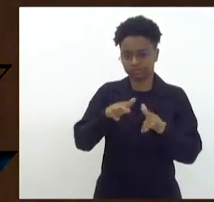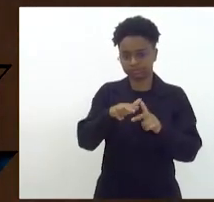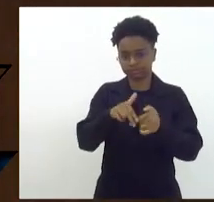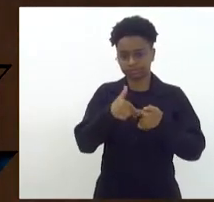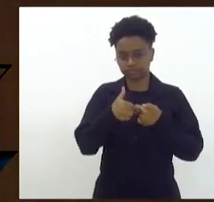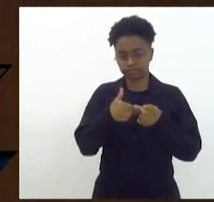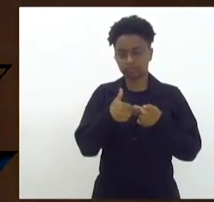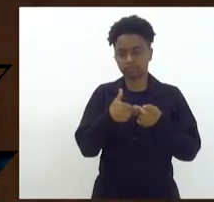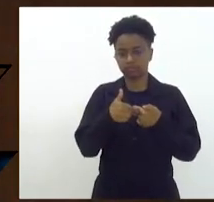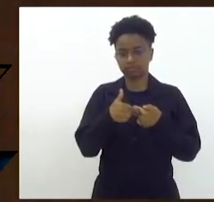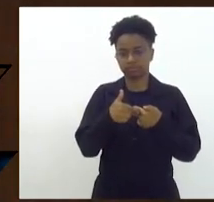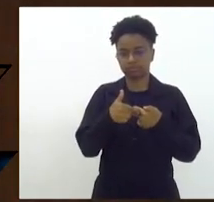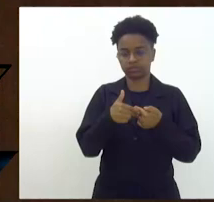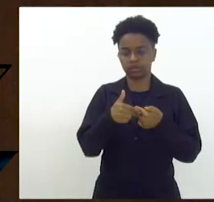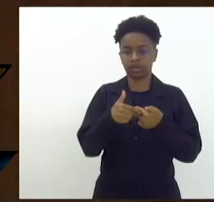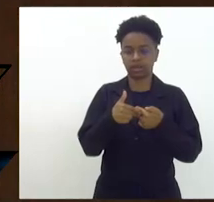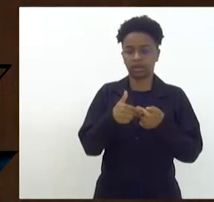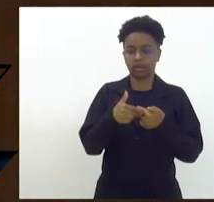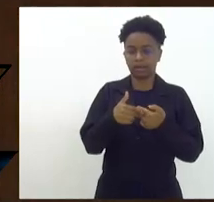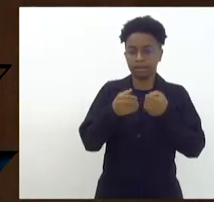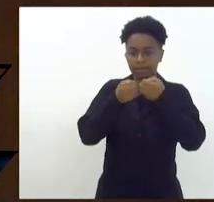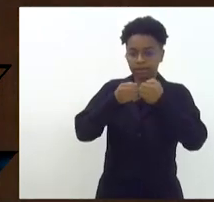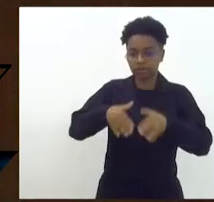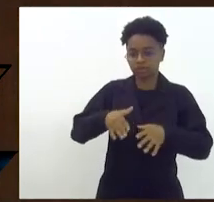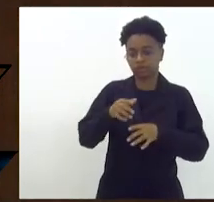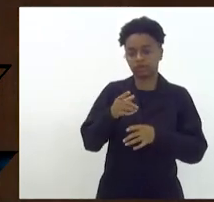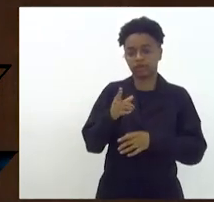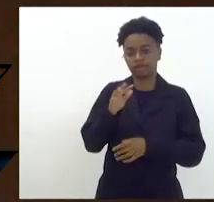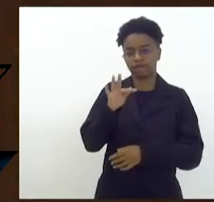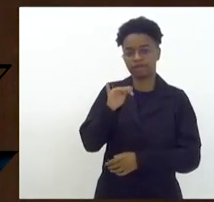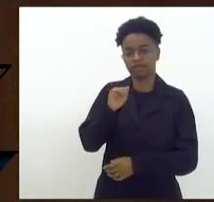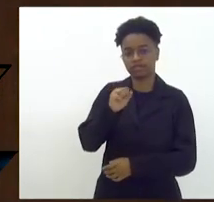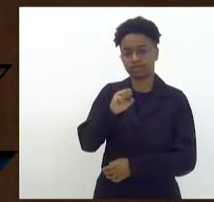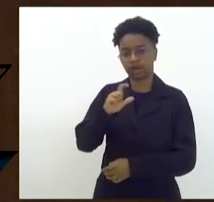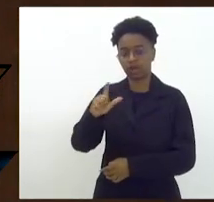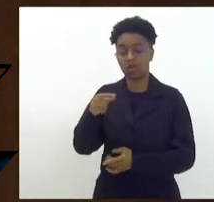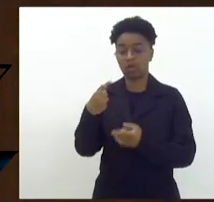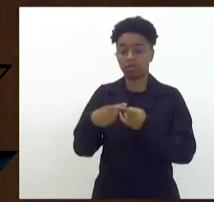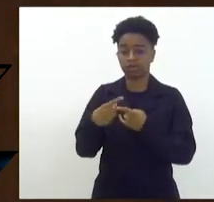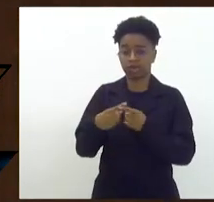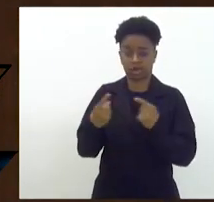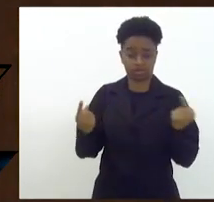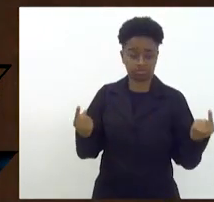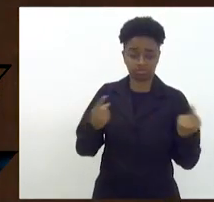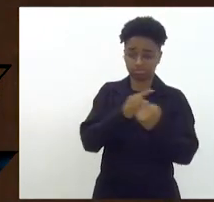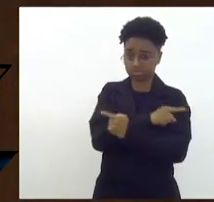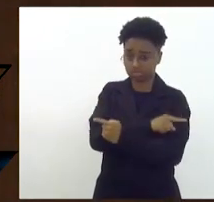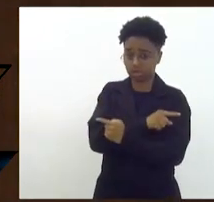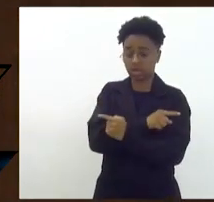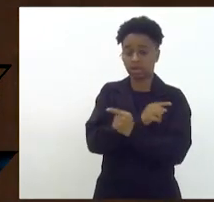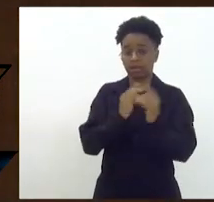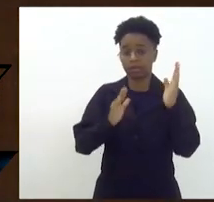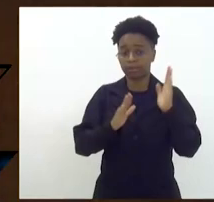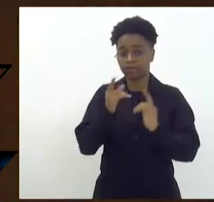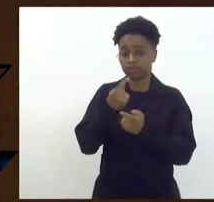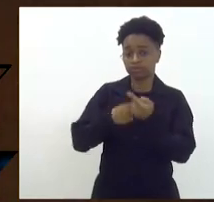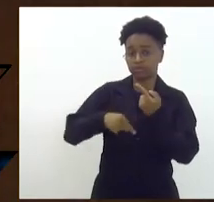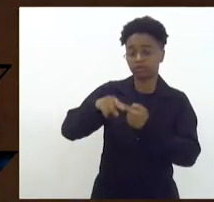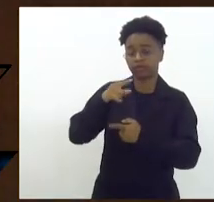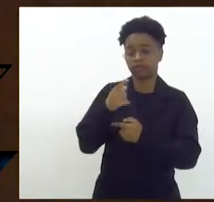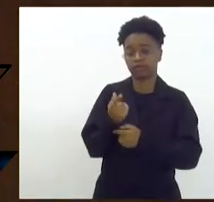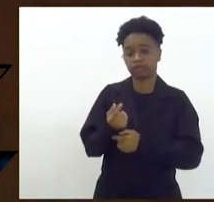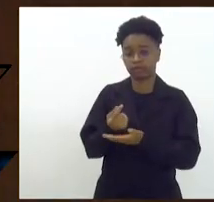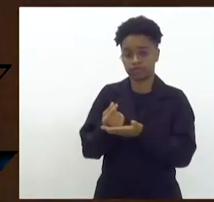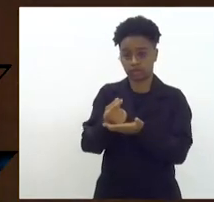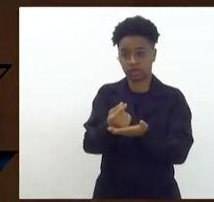pelo estrangulamento fiscal em vez de promover a recuperação fiscal ocasionada pela ampliação da dívida